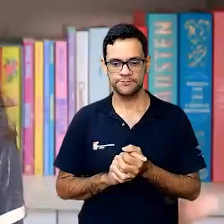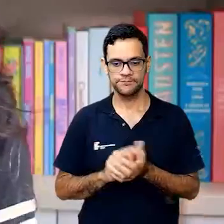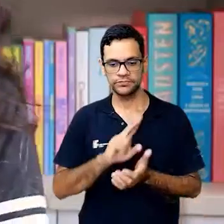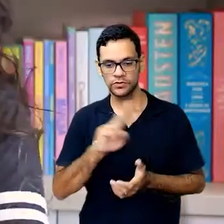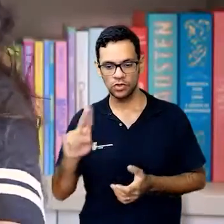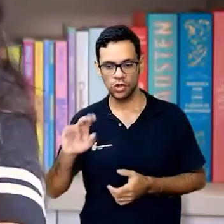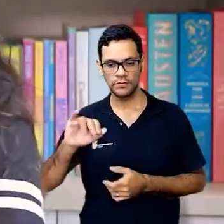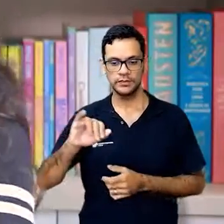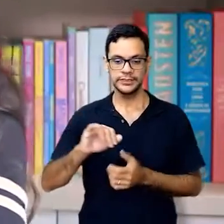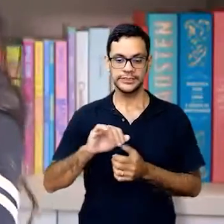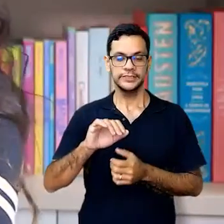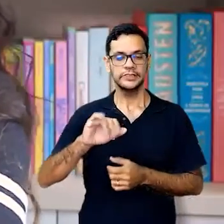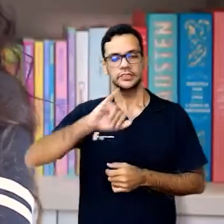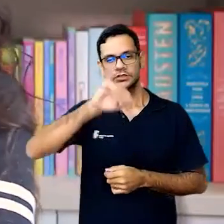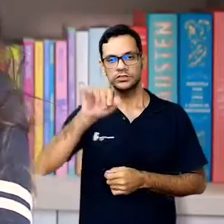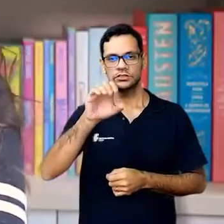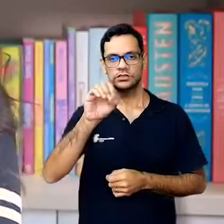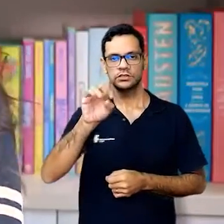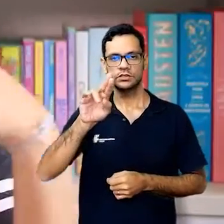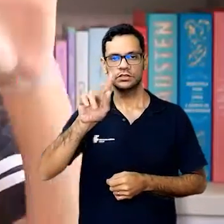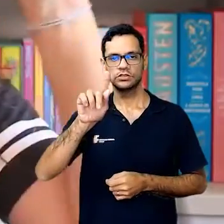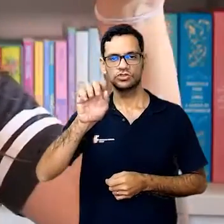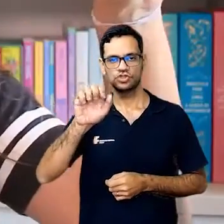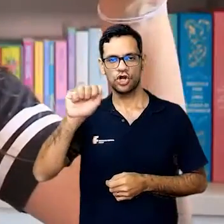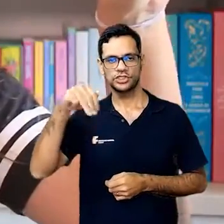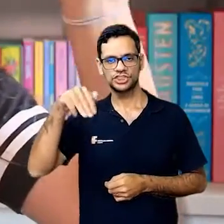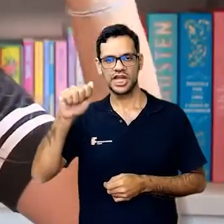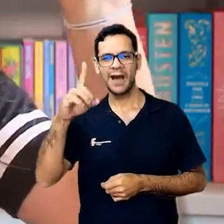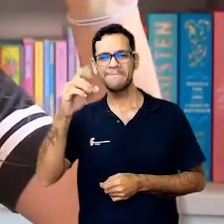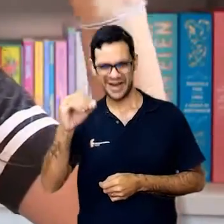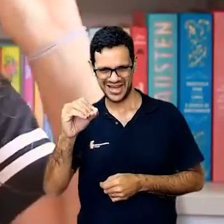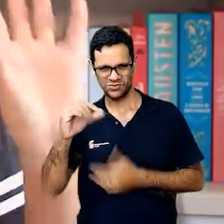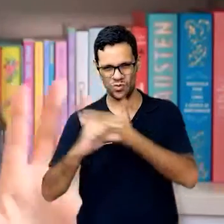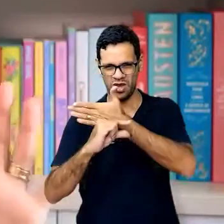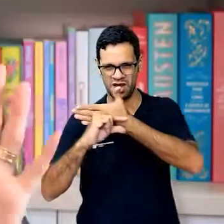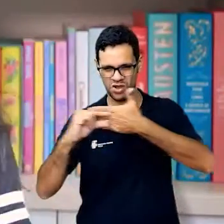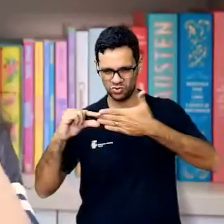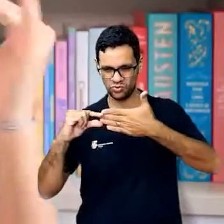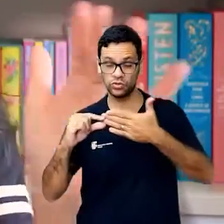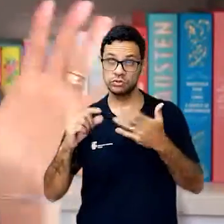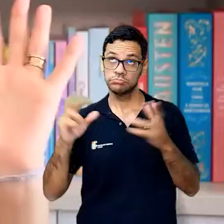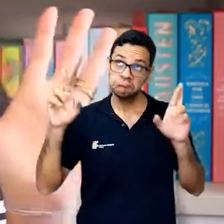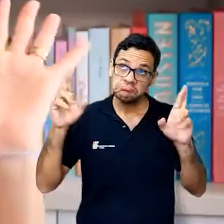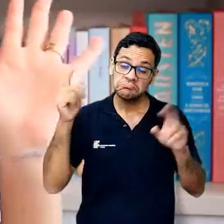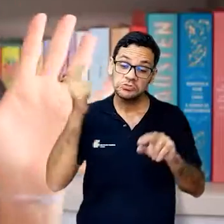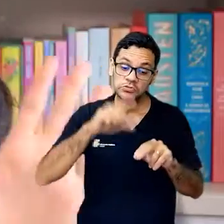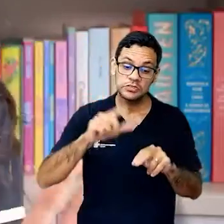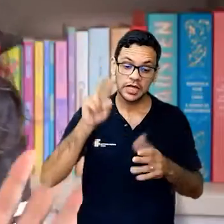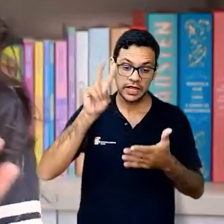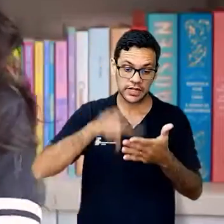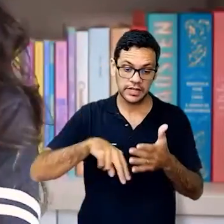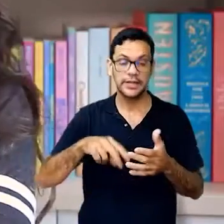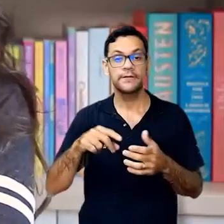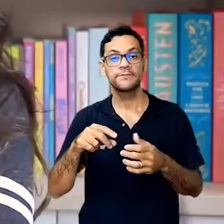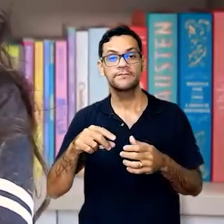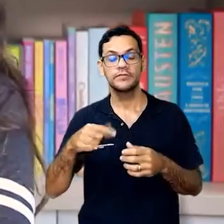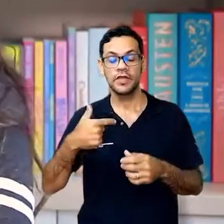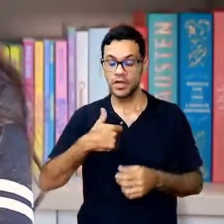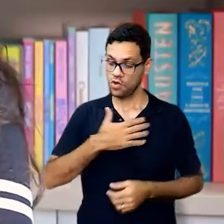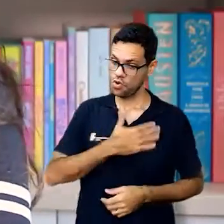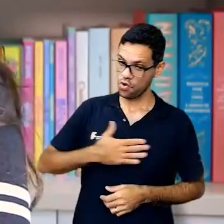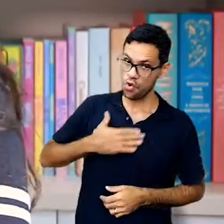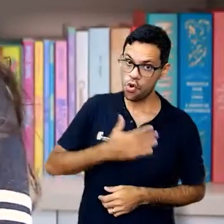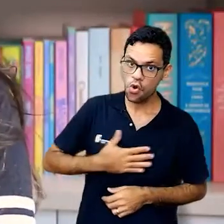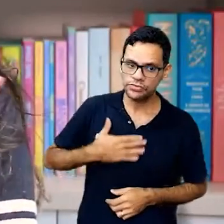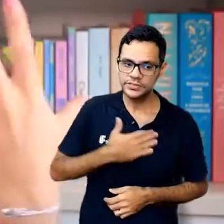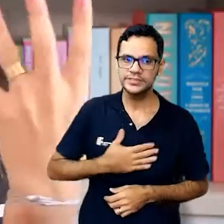foi o Teresa Batista Cansada de Guerra, do Jorge Amado. Eu tenho até uma biografia dele aqui na estante que eu pretendo ler, vamos ver se eu consigo ler esse ano, né, quem sabe. E foi um